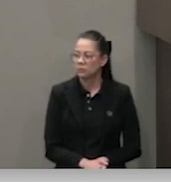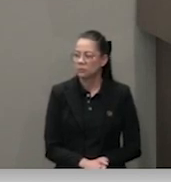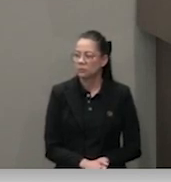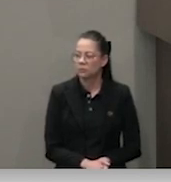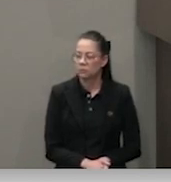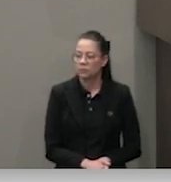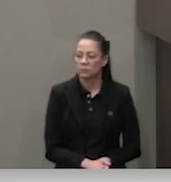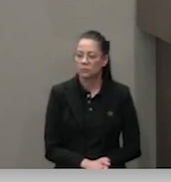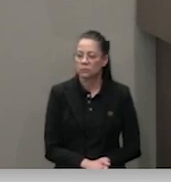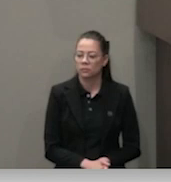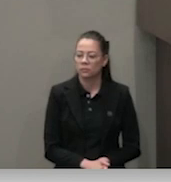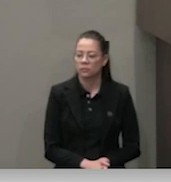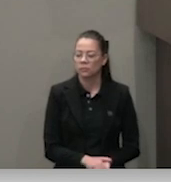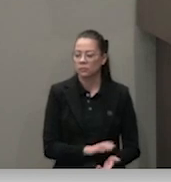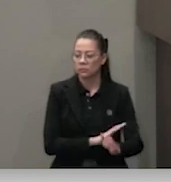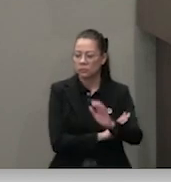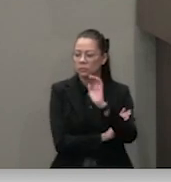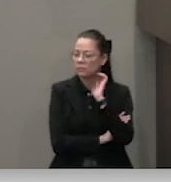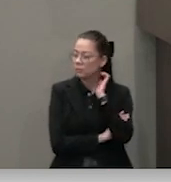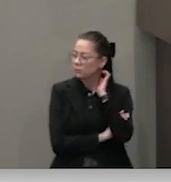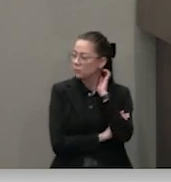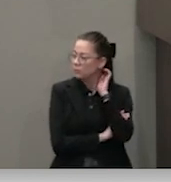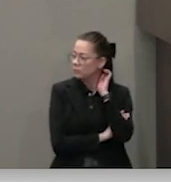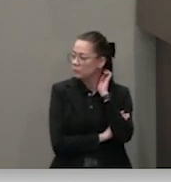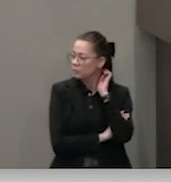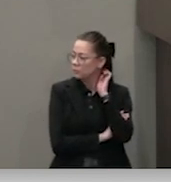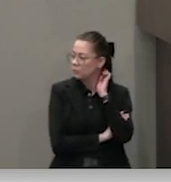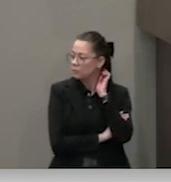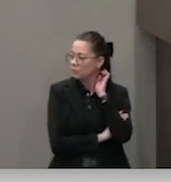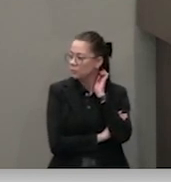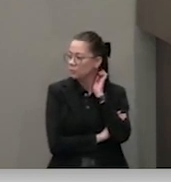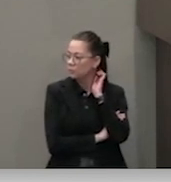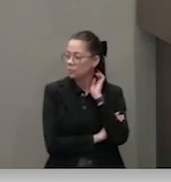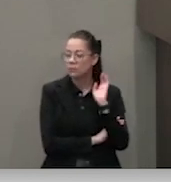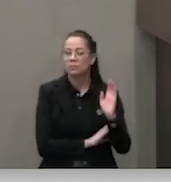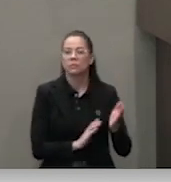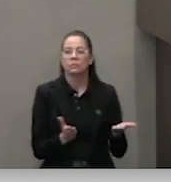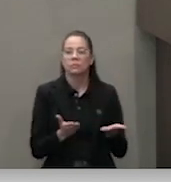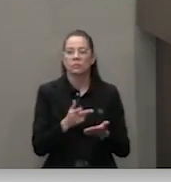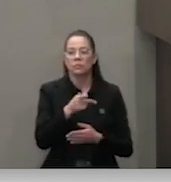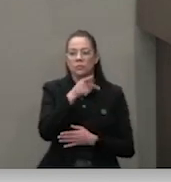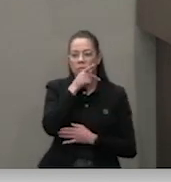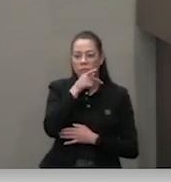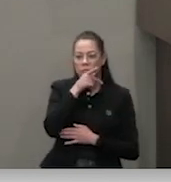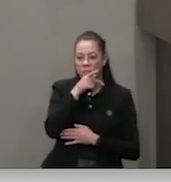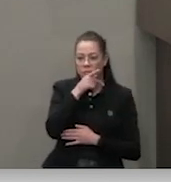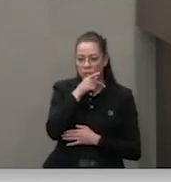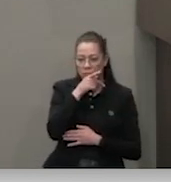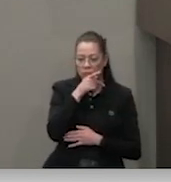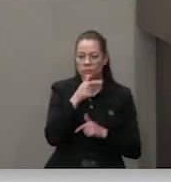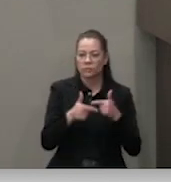aqui um minutinho partido democrático